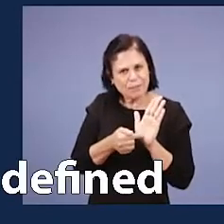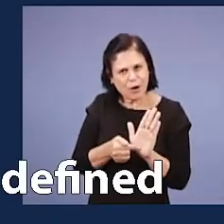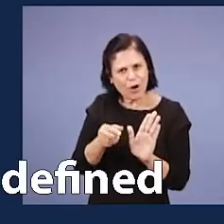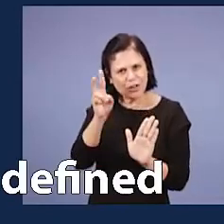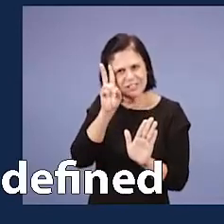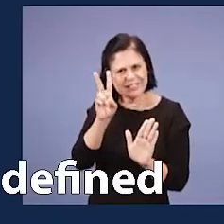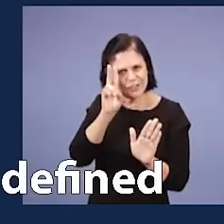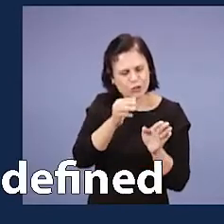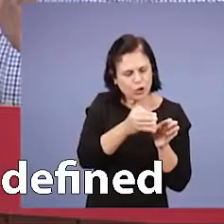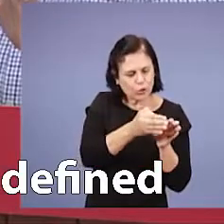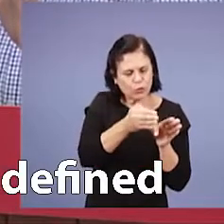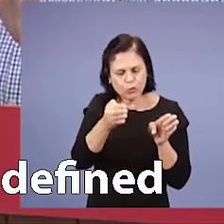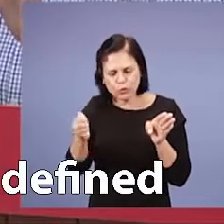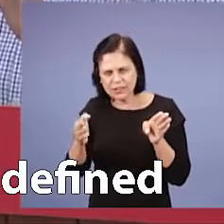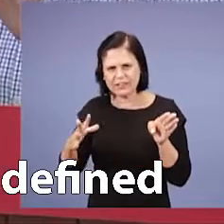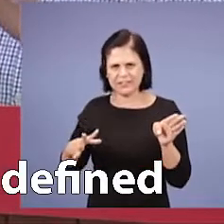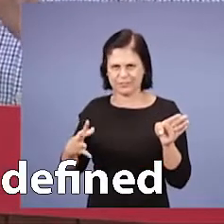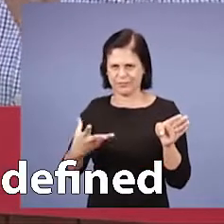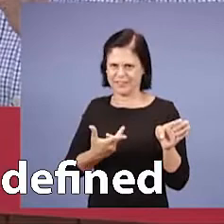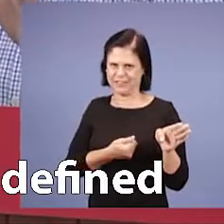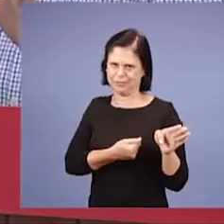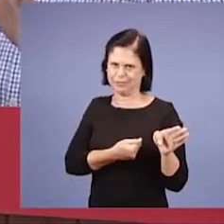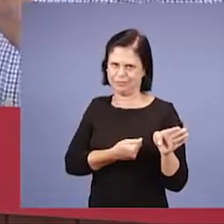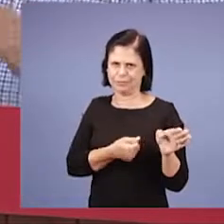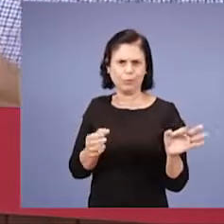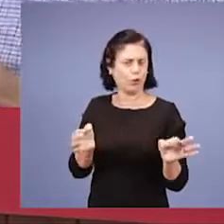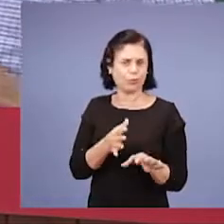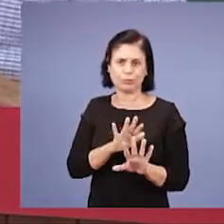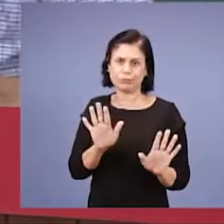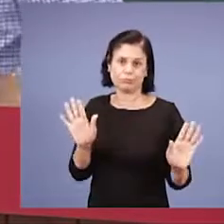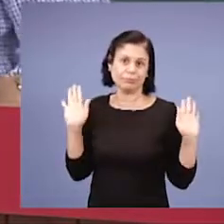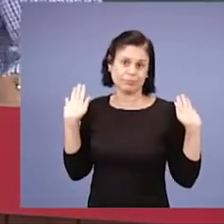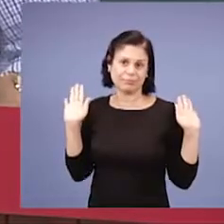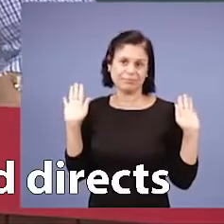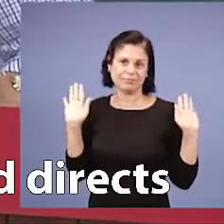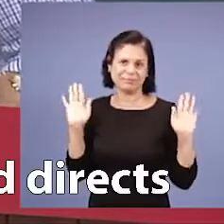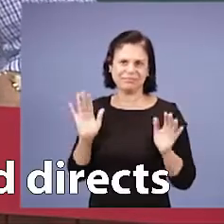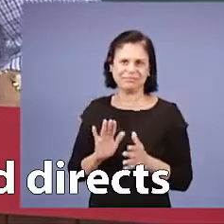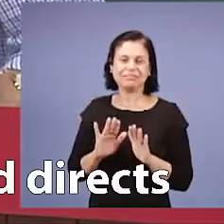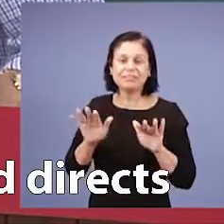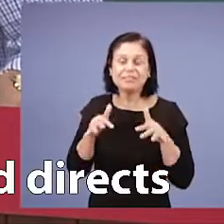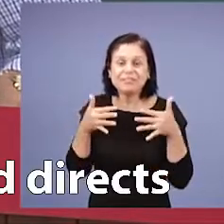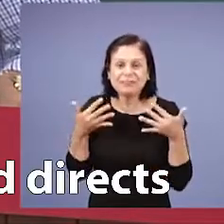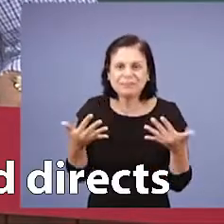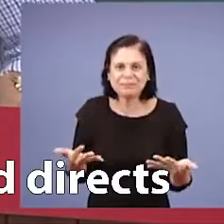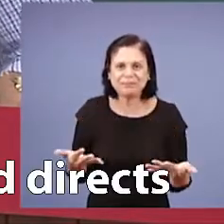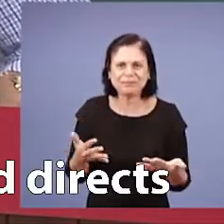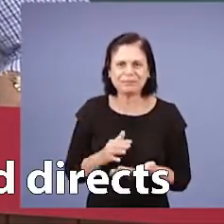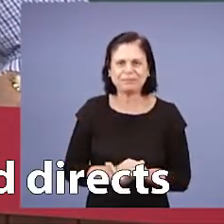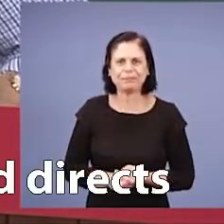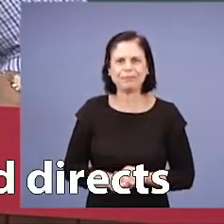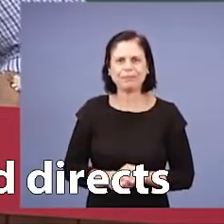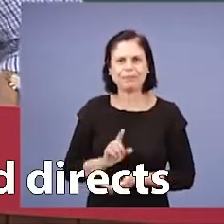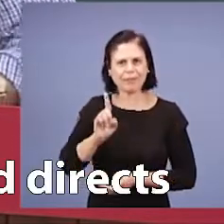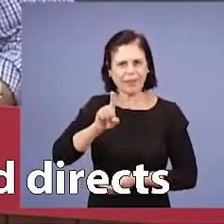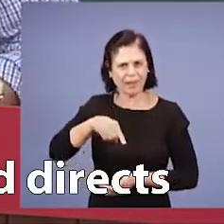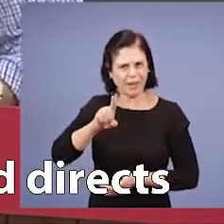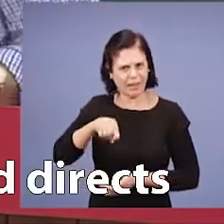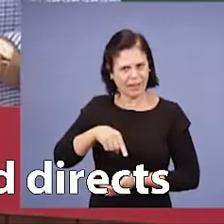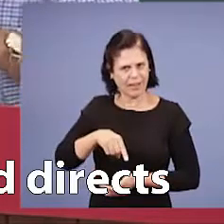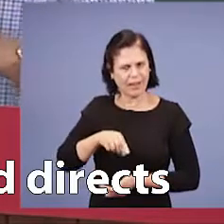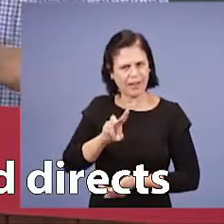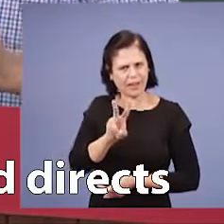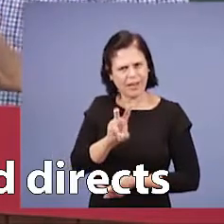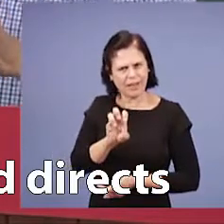a salvação da defesa então é a palavra esse